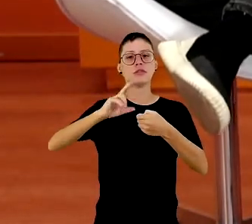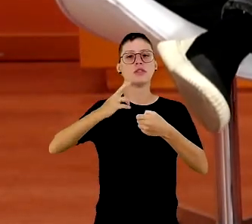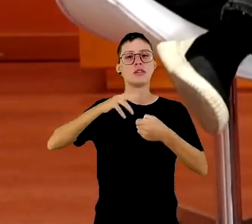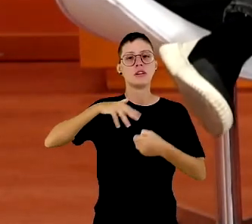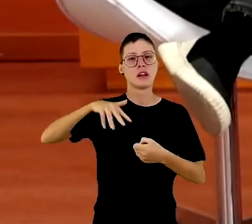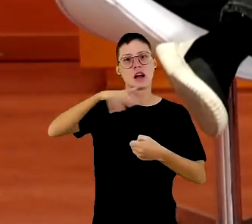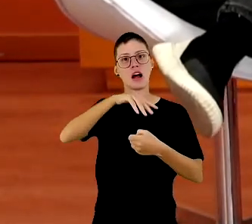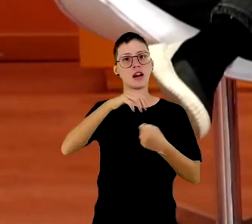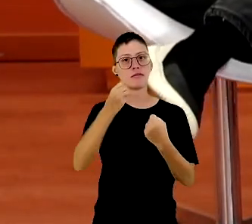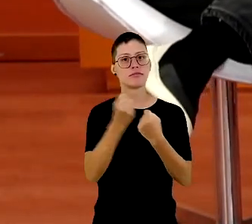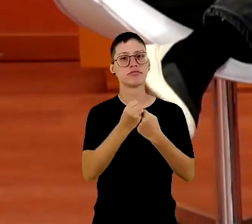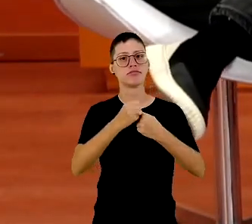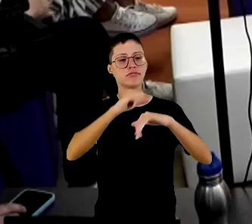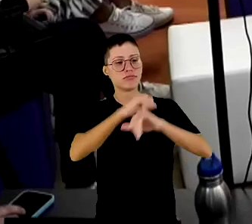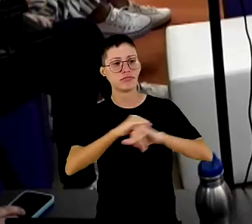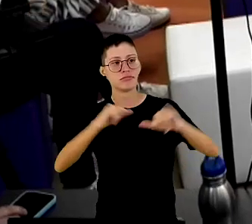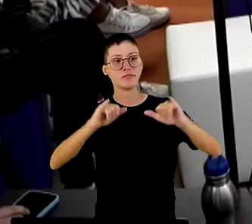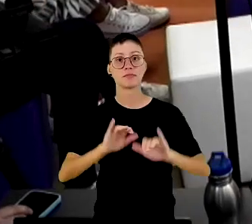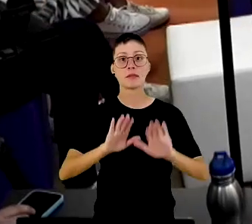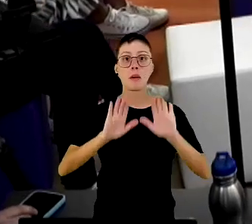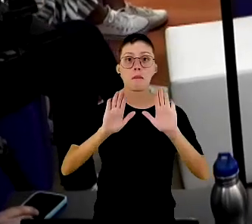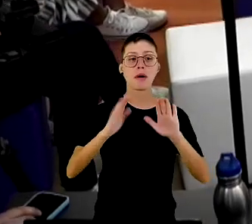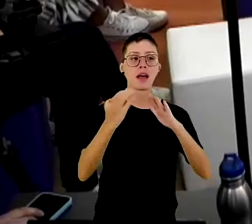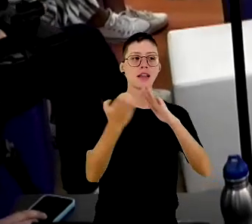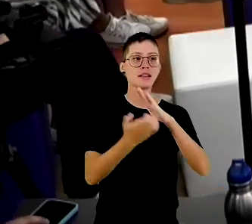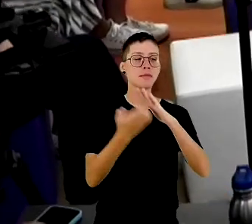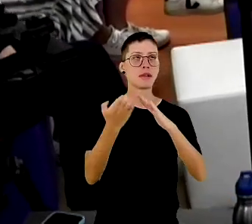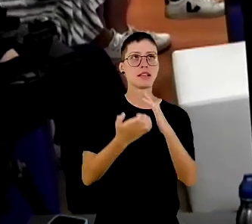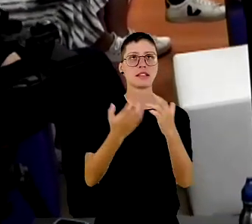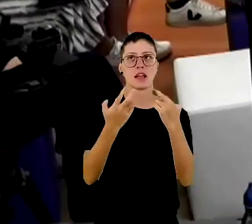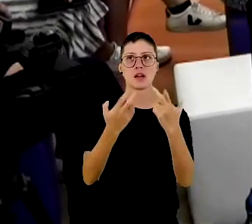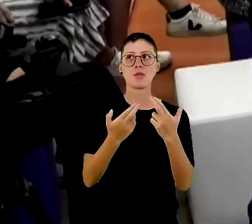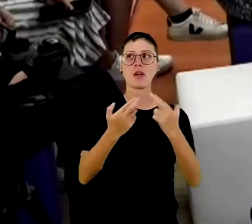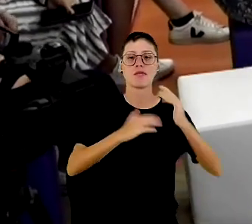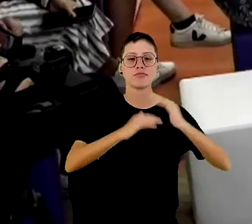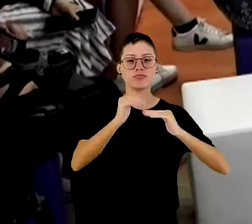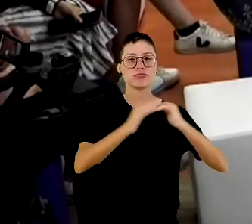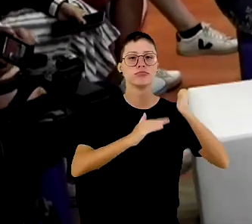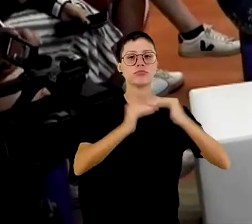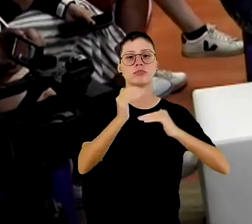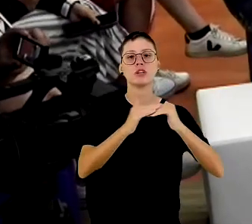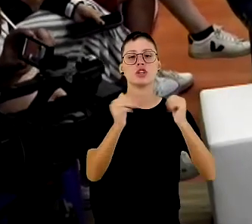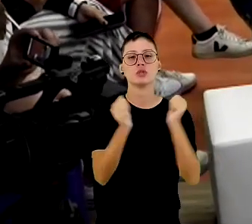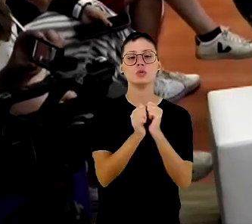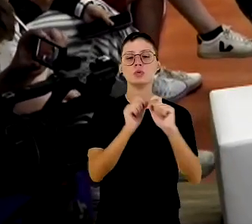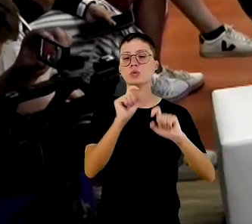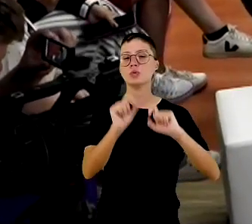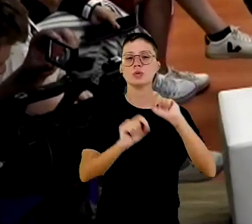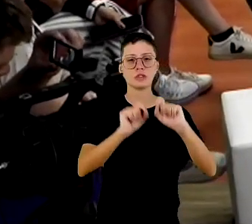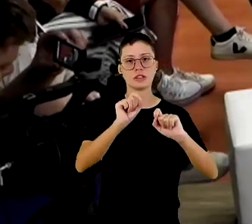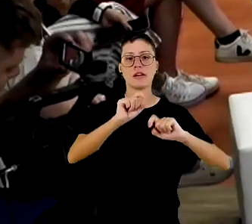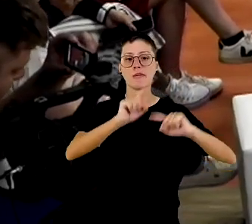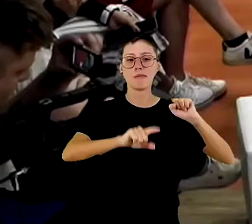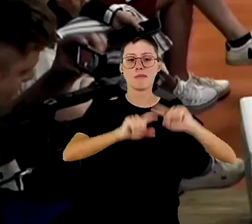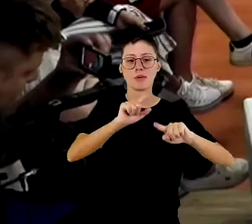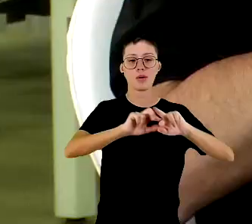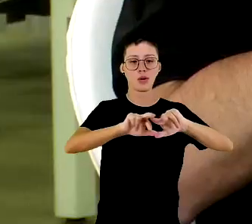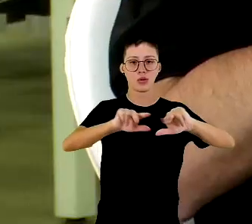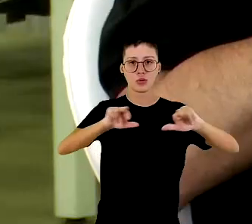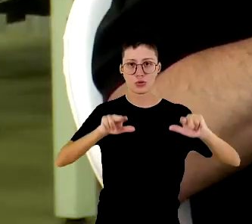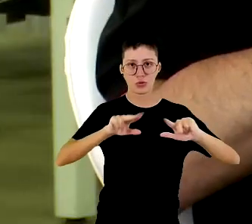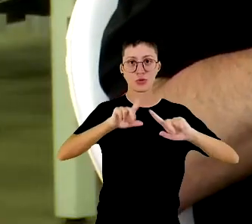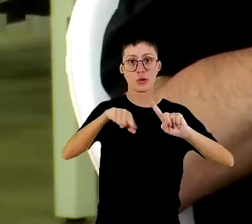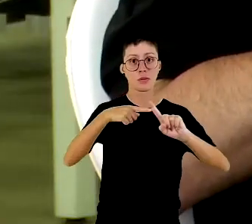Só que é uma empresa que muito foi construída com a parte de, de produtos e com uma mentalidade muito